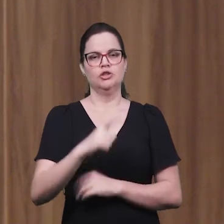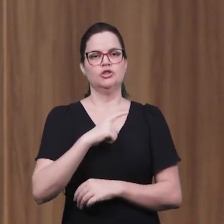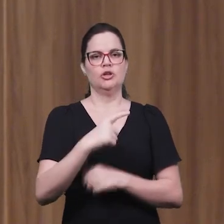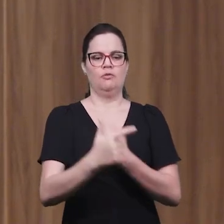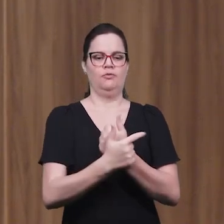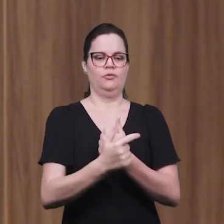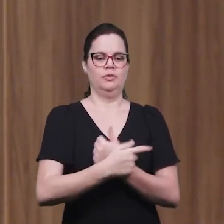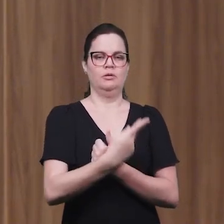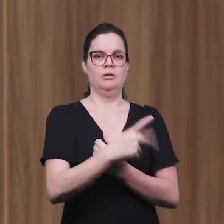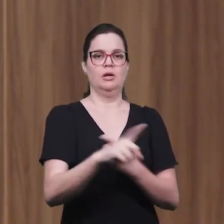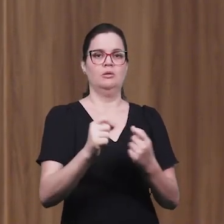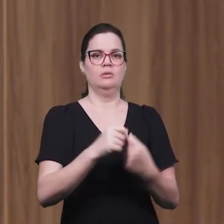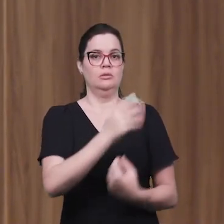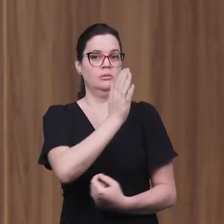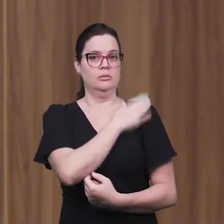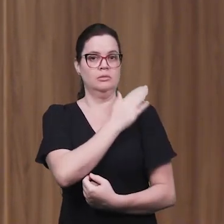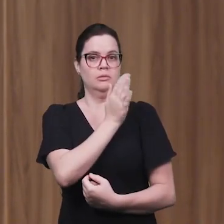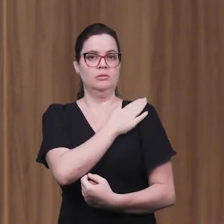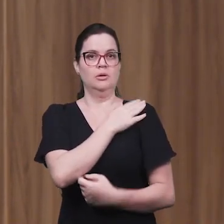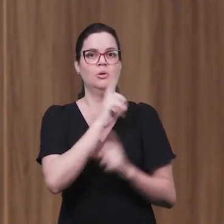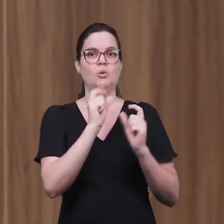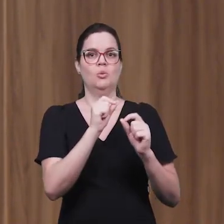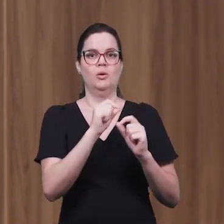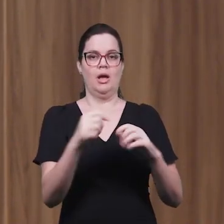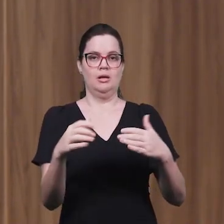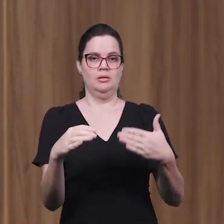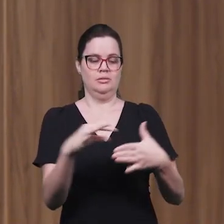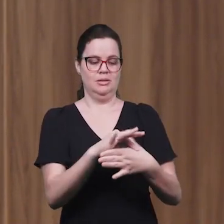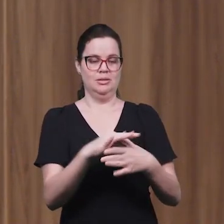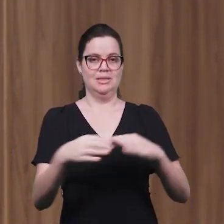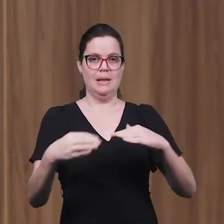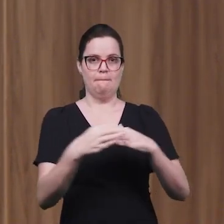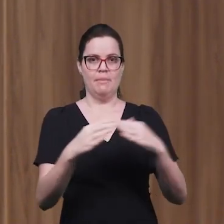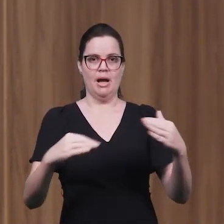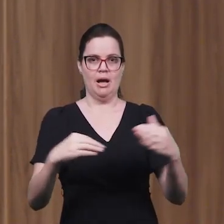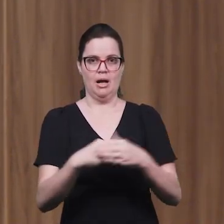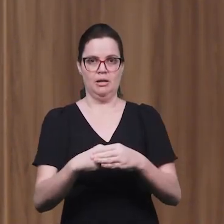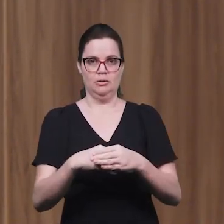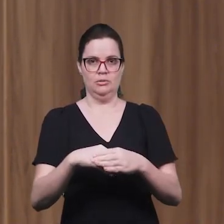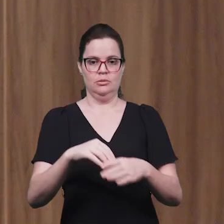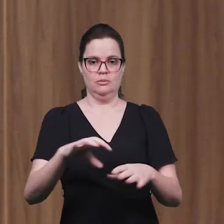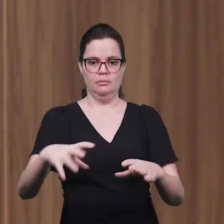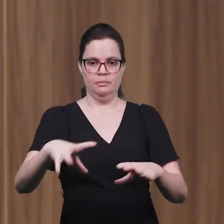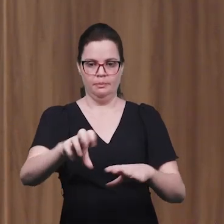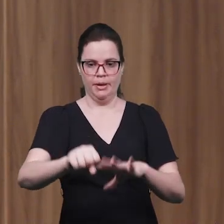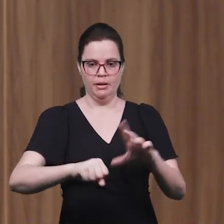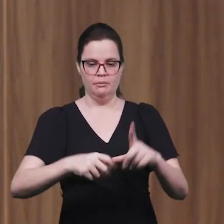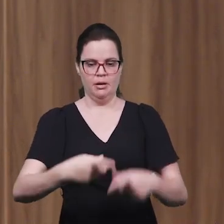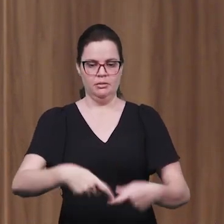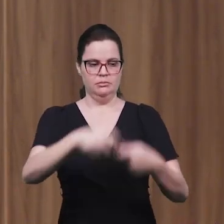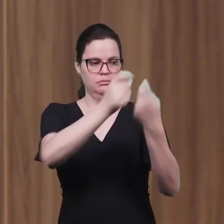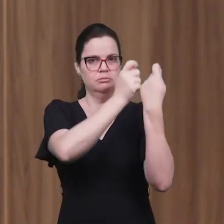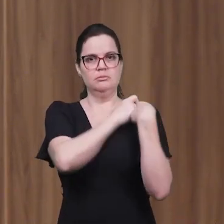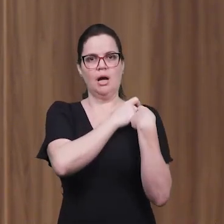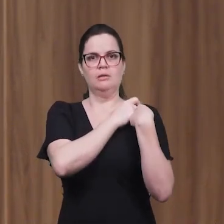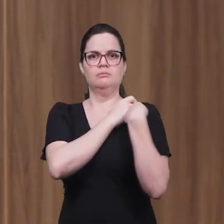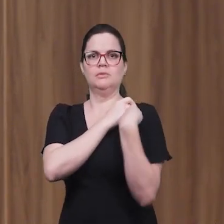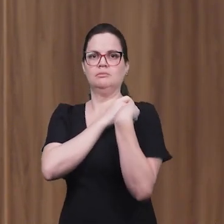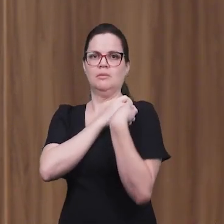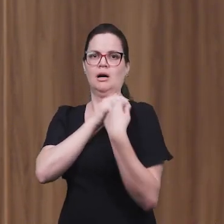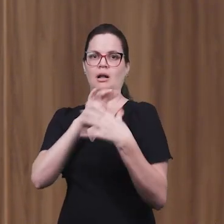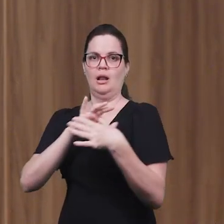suas funções carregar e cuidar das sandálias de seus senhores. Assim,